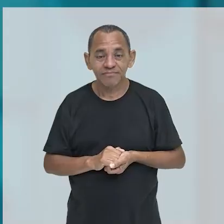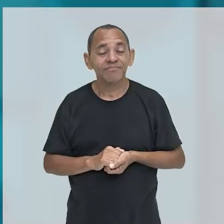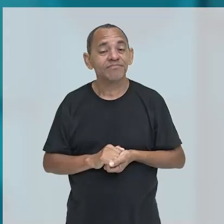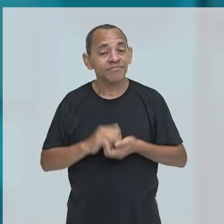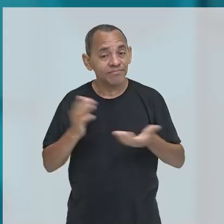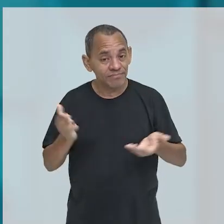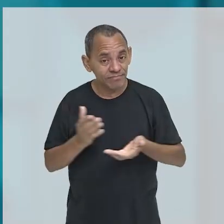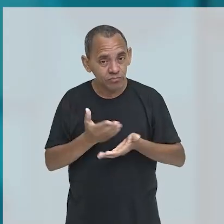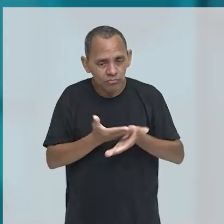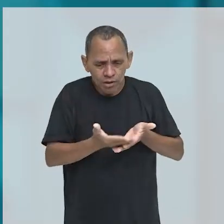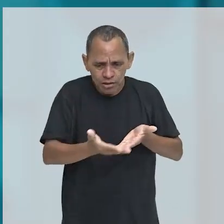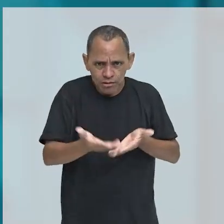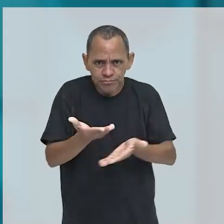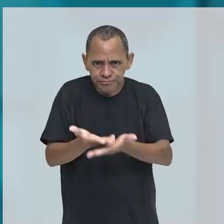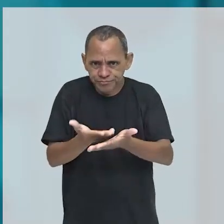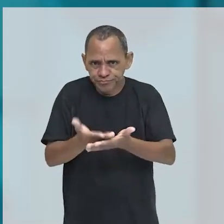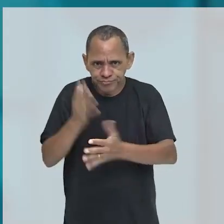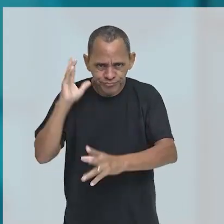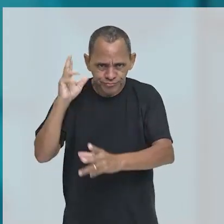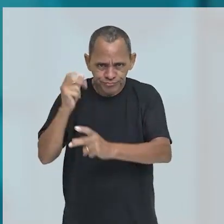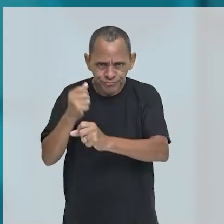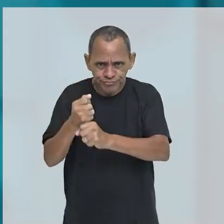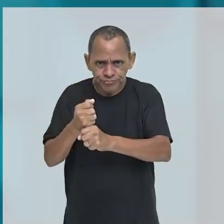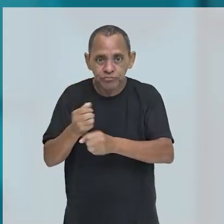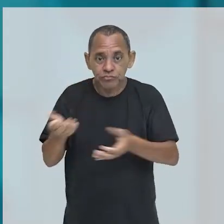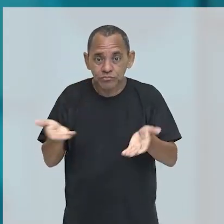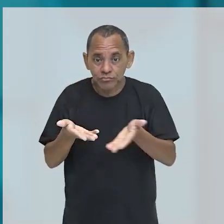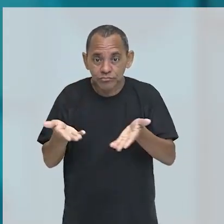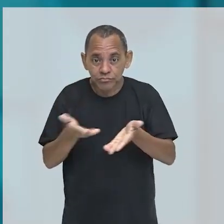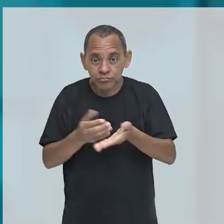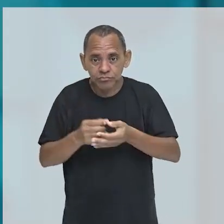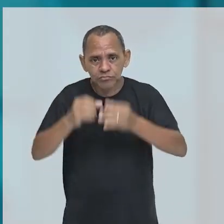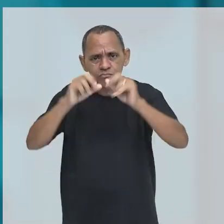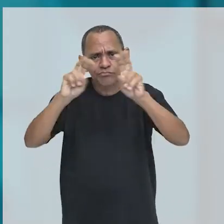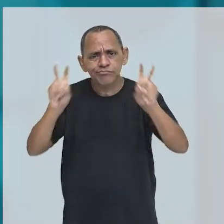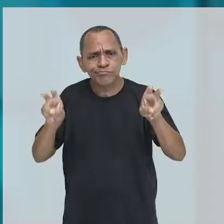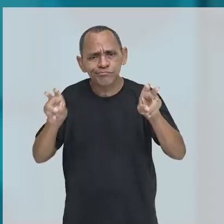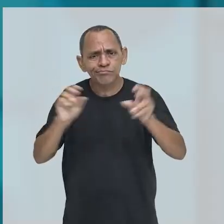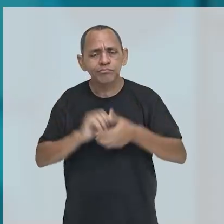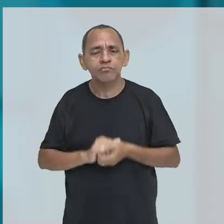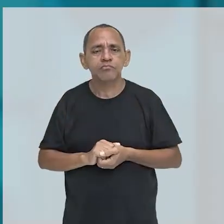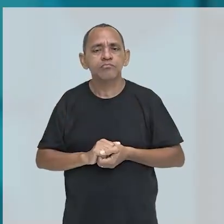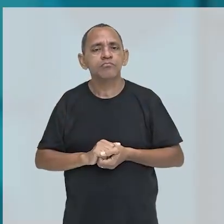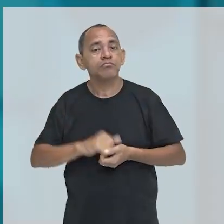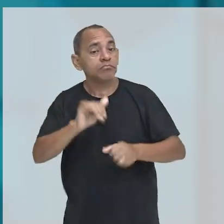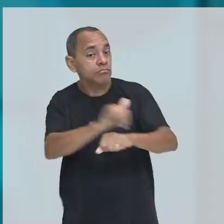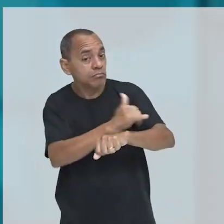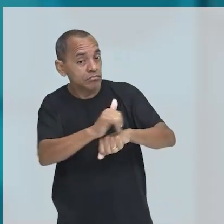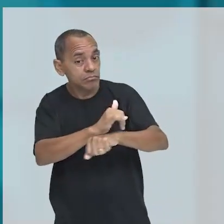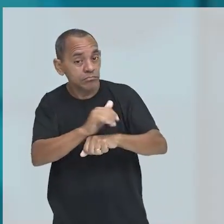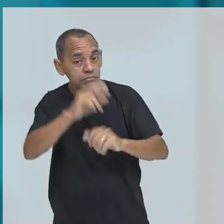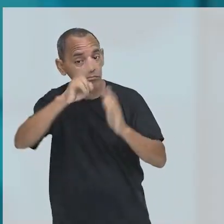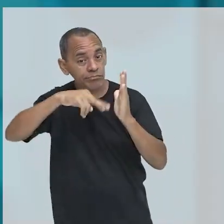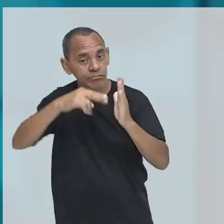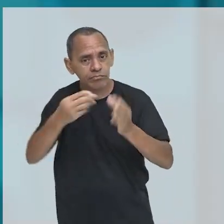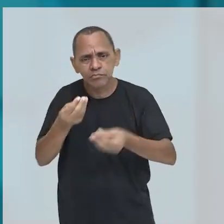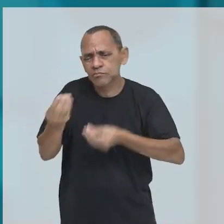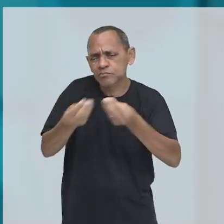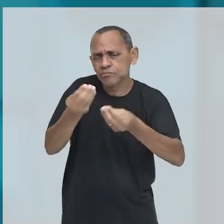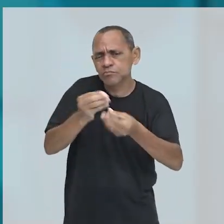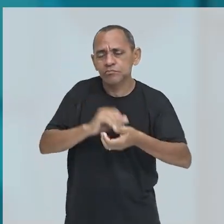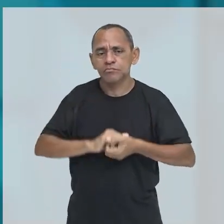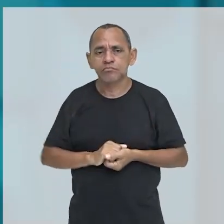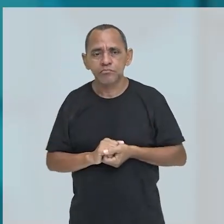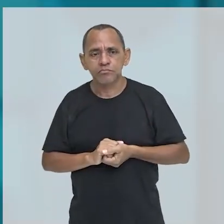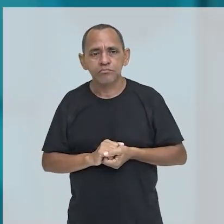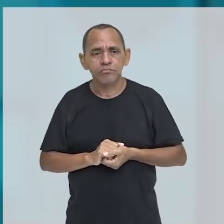Então, nós vamos iniciar a nossa revisão falando aí de algumas estratégias de leitura. Que estratégias? Para que serve? Bem,